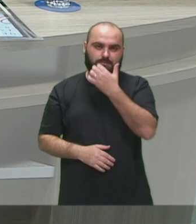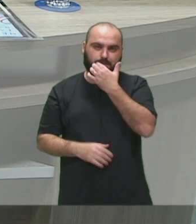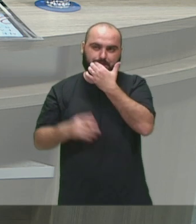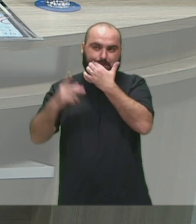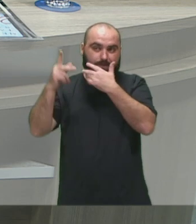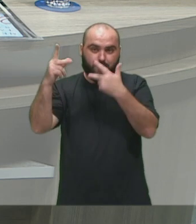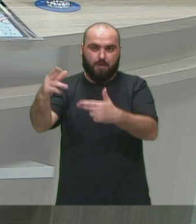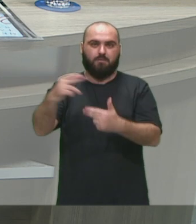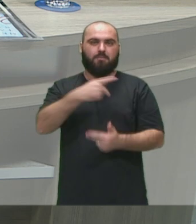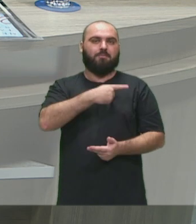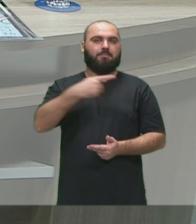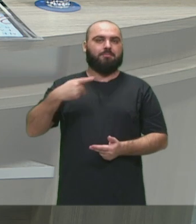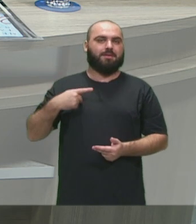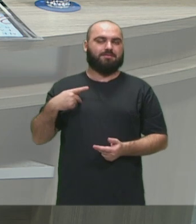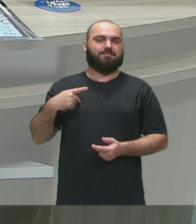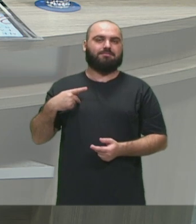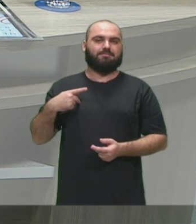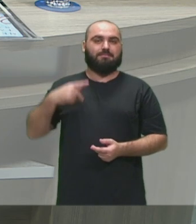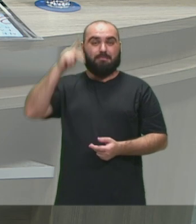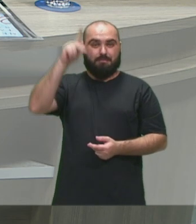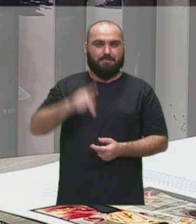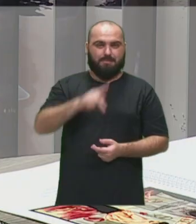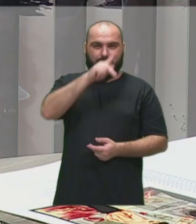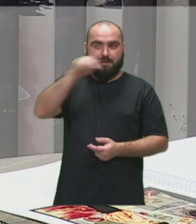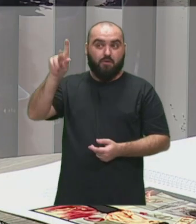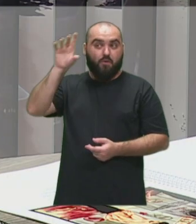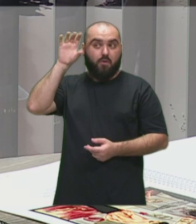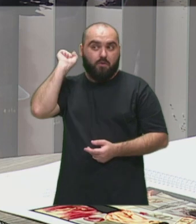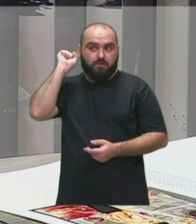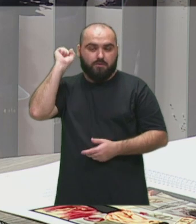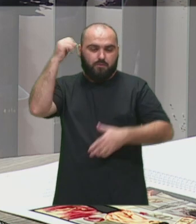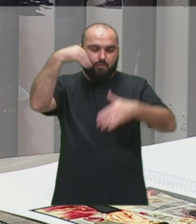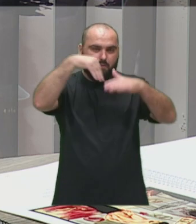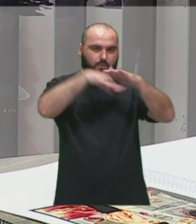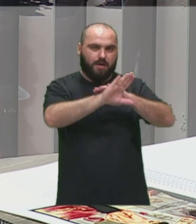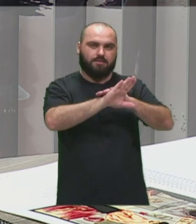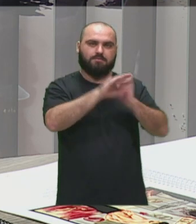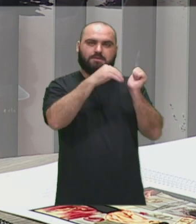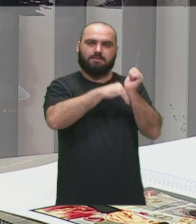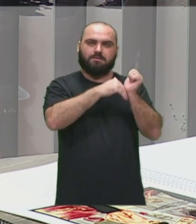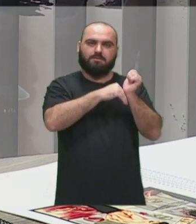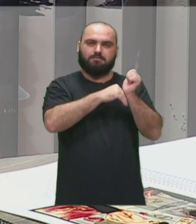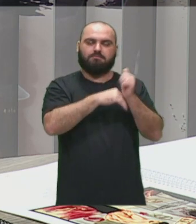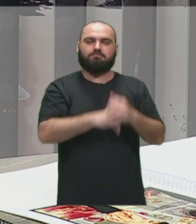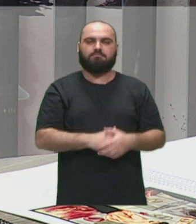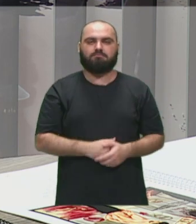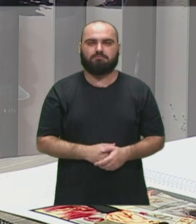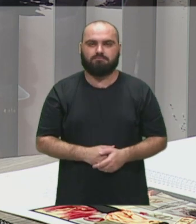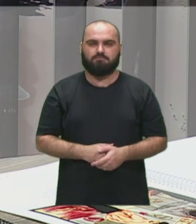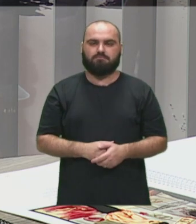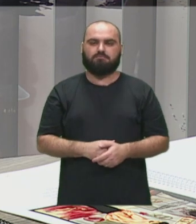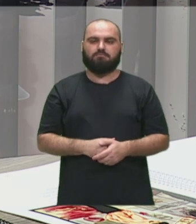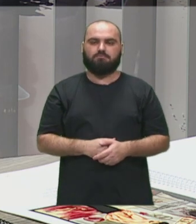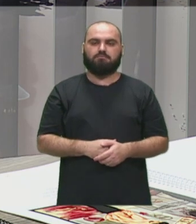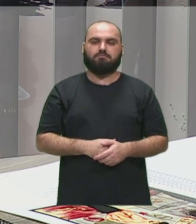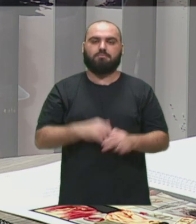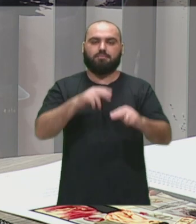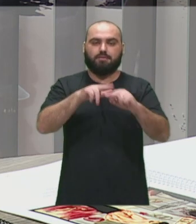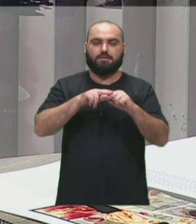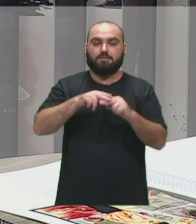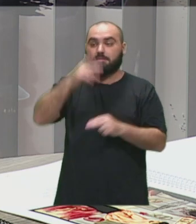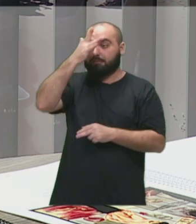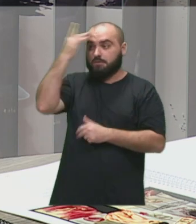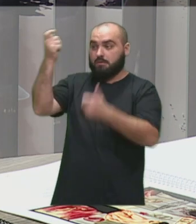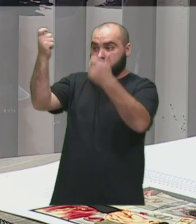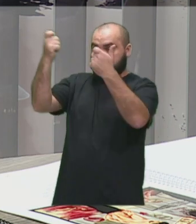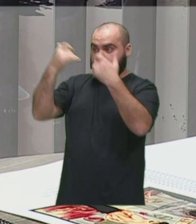que ouvem e guardam esse segredo, morre com eles. Então, como eu ouvi em aconselhamento, eu não posso expor.